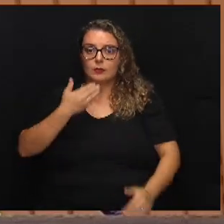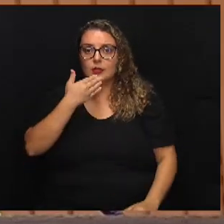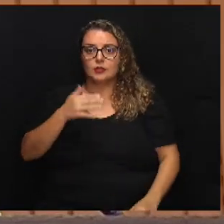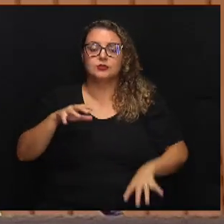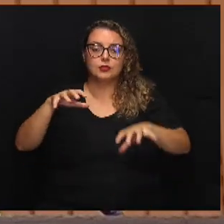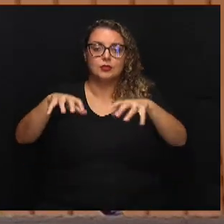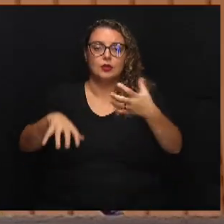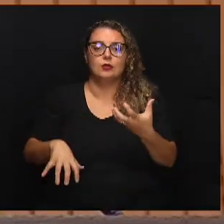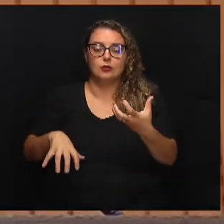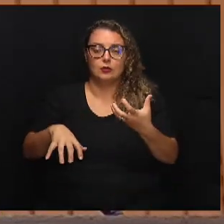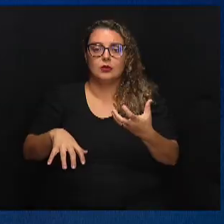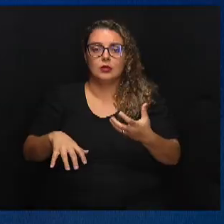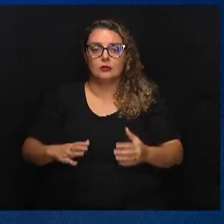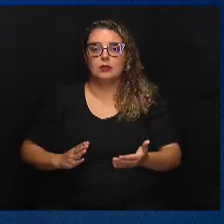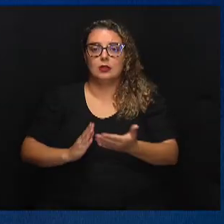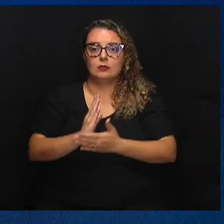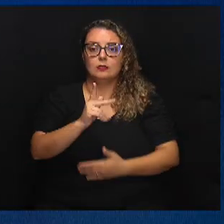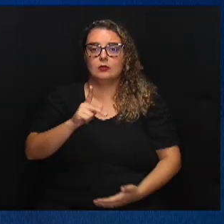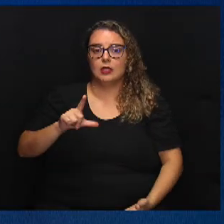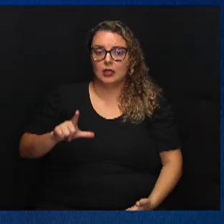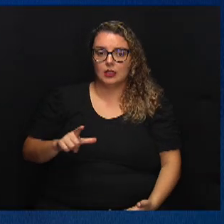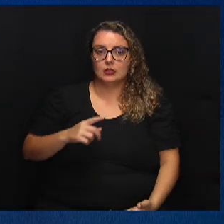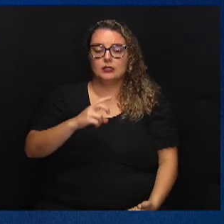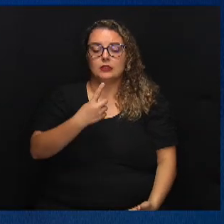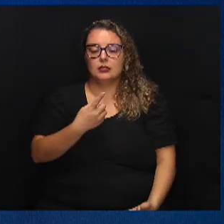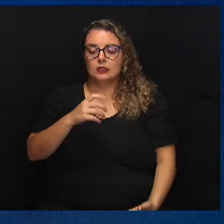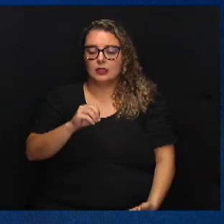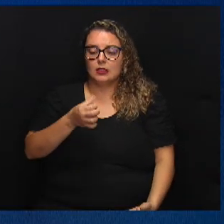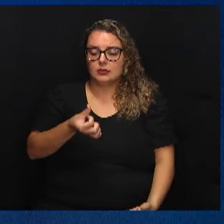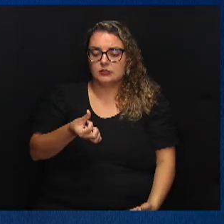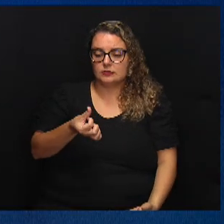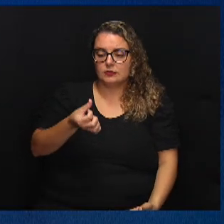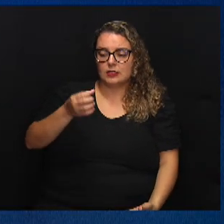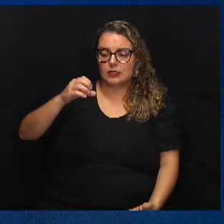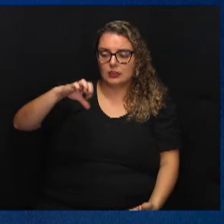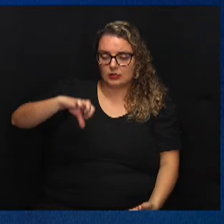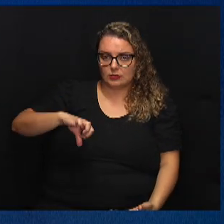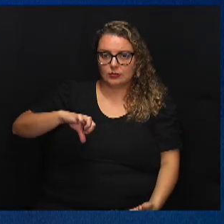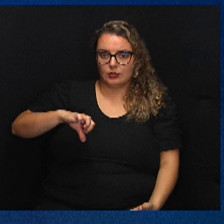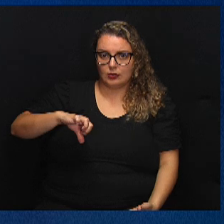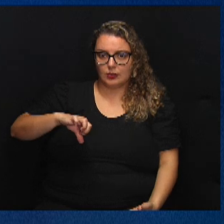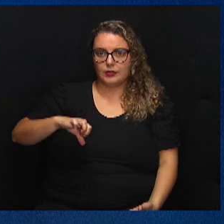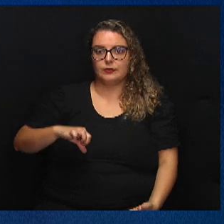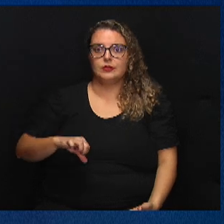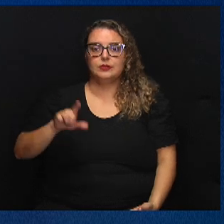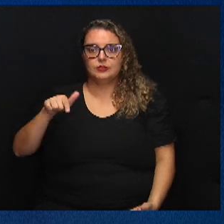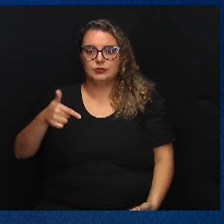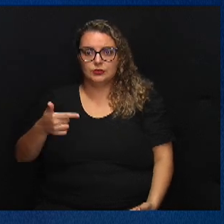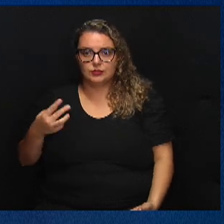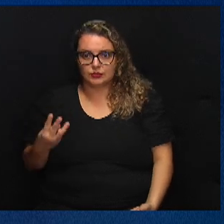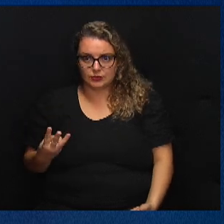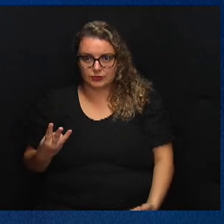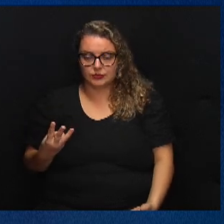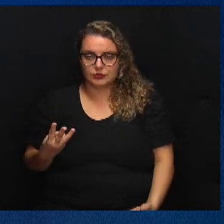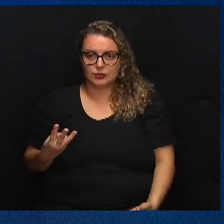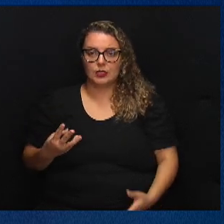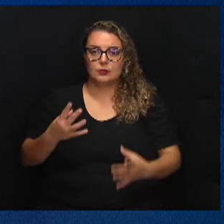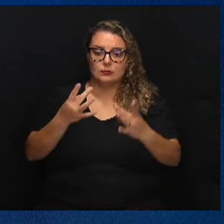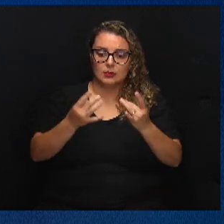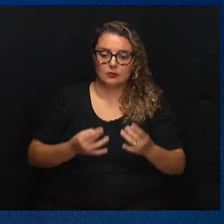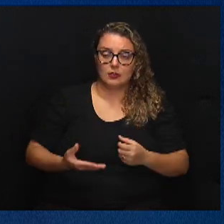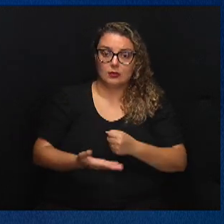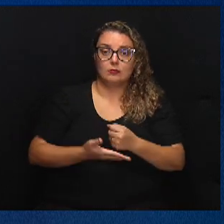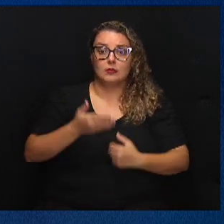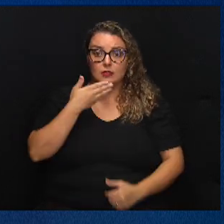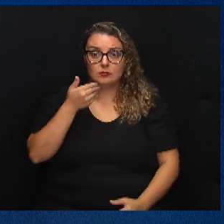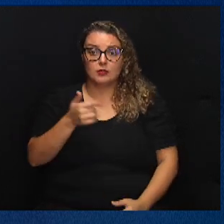Nacional pela aprovação do PL 1069 de 2023, que institui diretrizes básicas para a